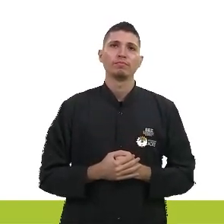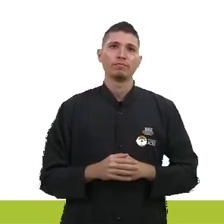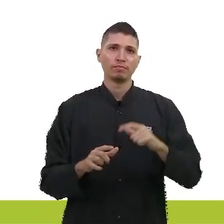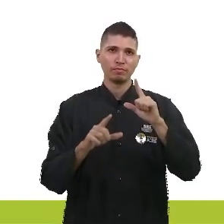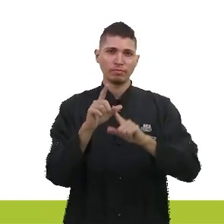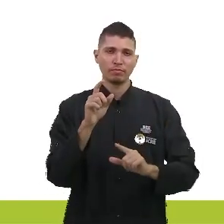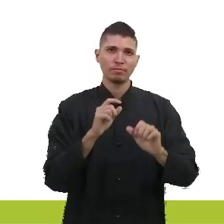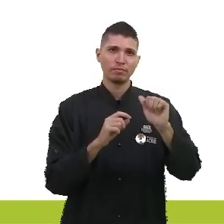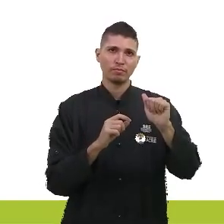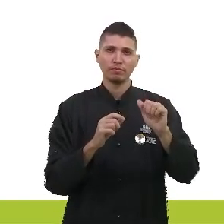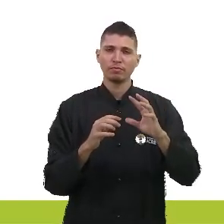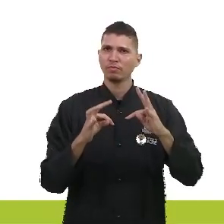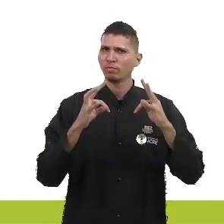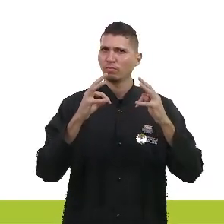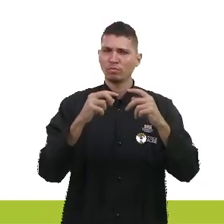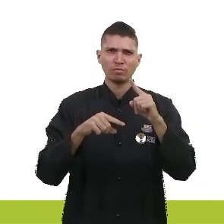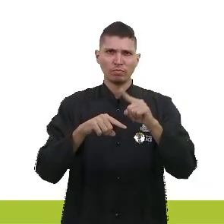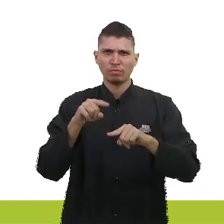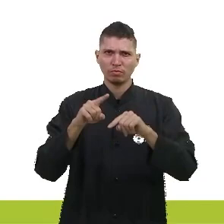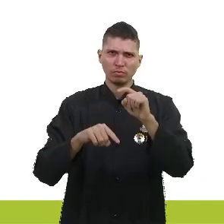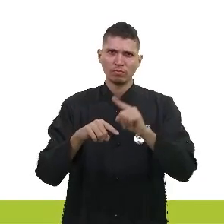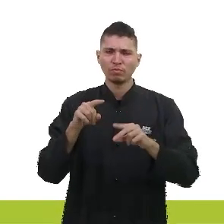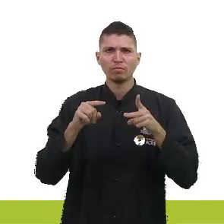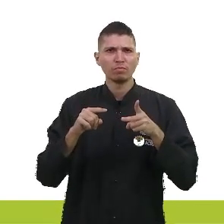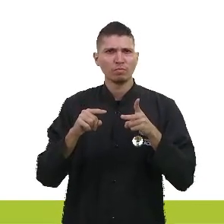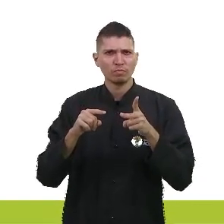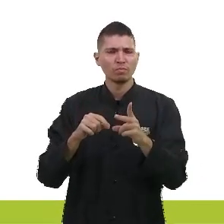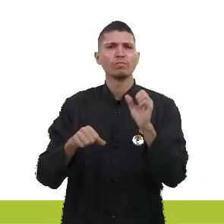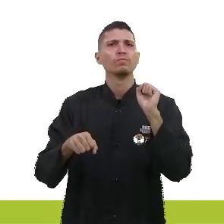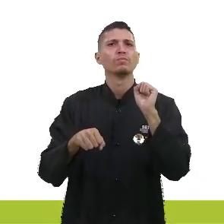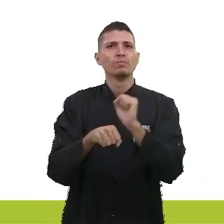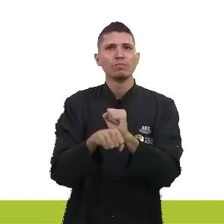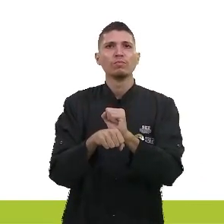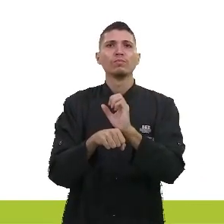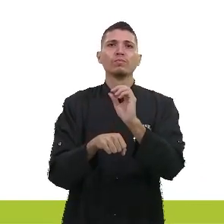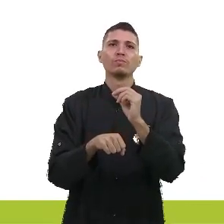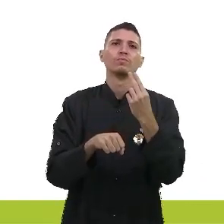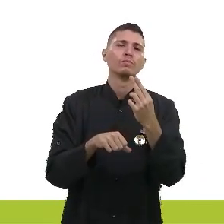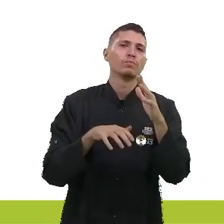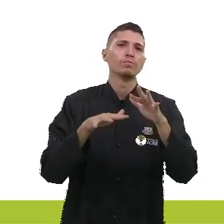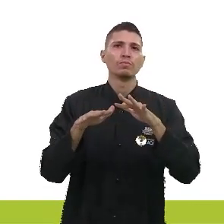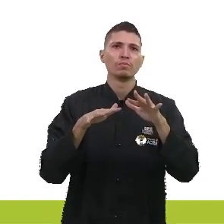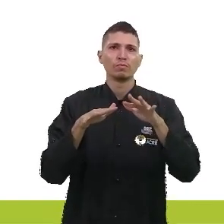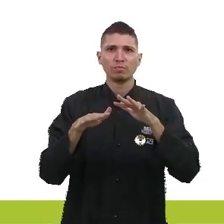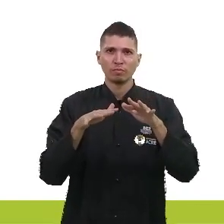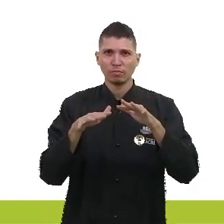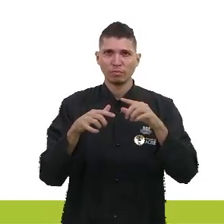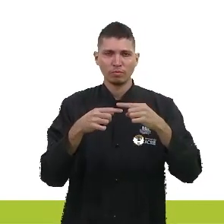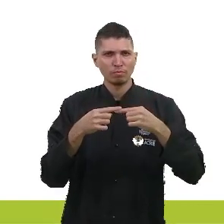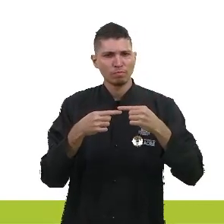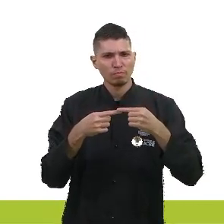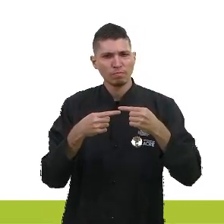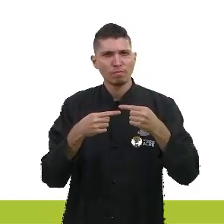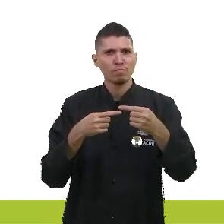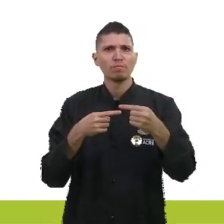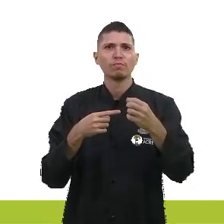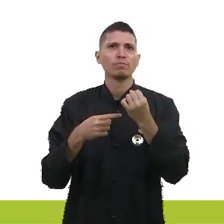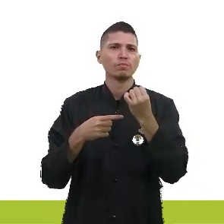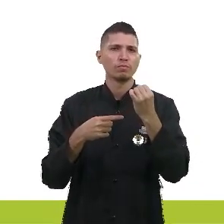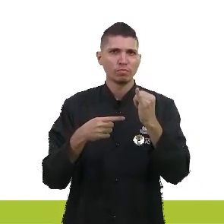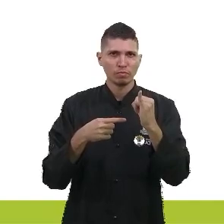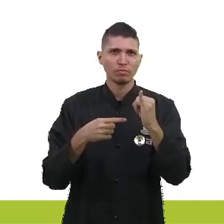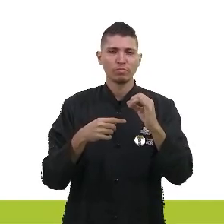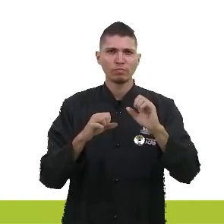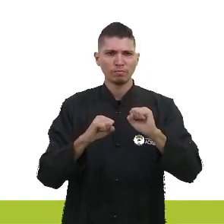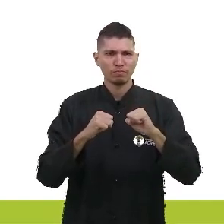A, todo corpo tende a continuar em repouso ou em movimento retilíneo e uniforme se o somatório